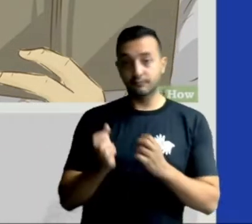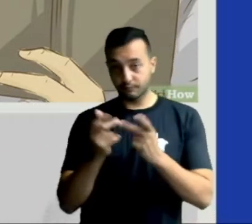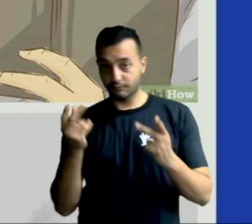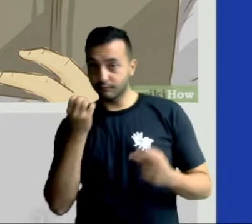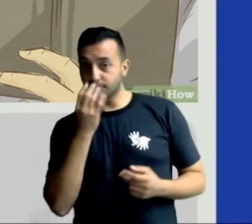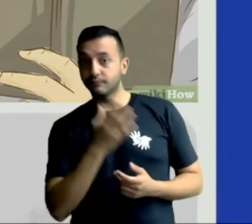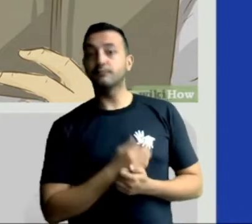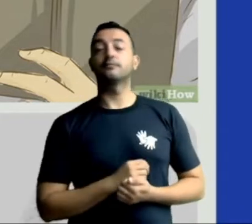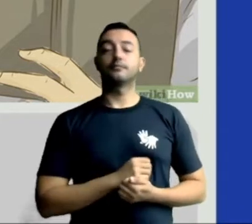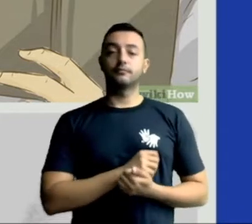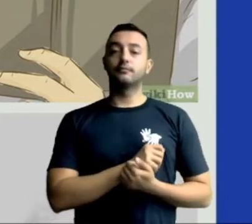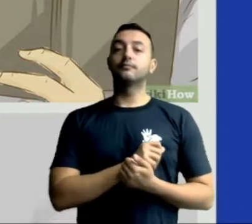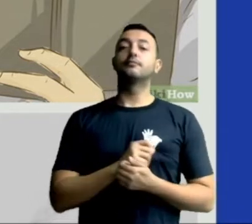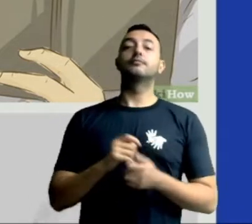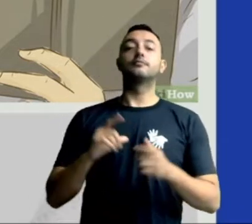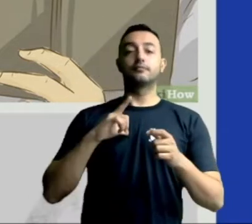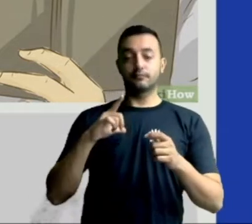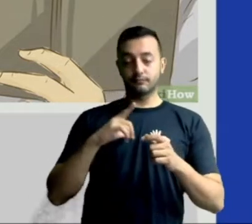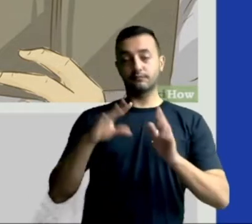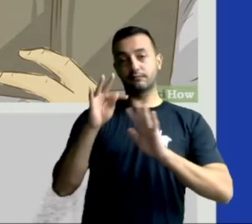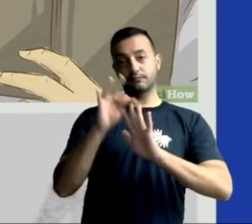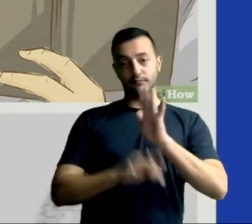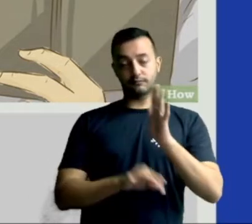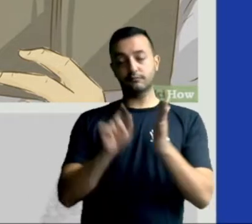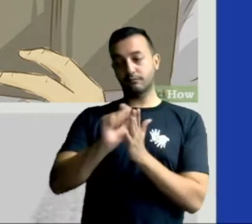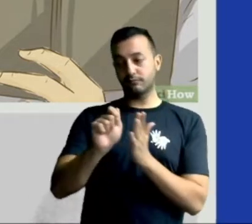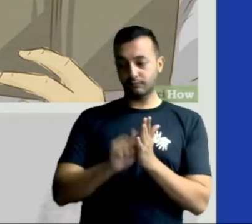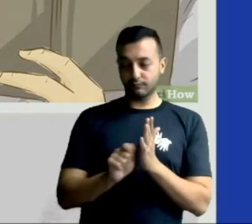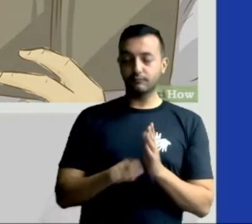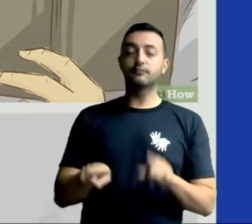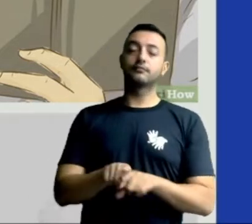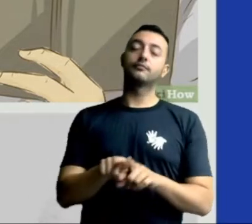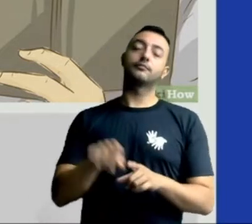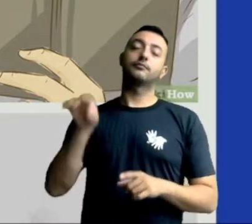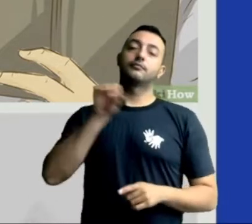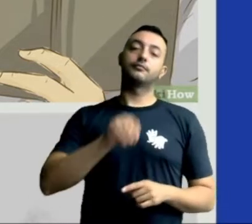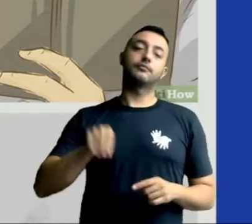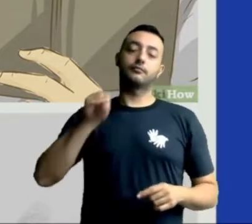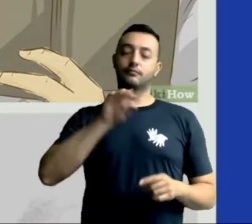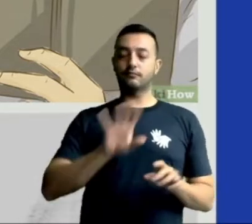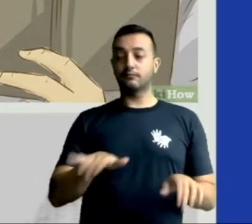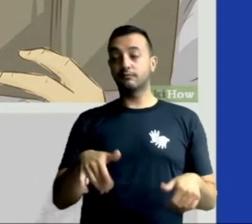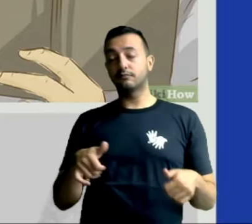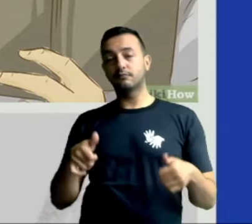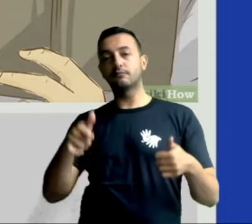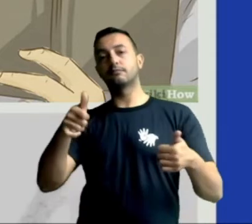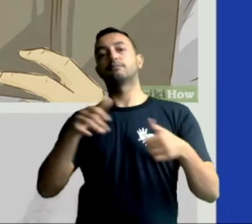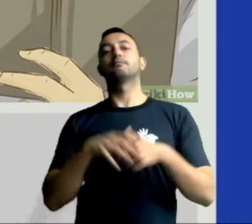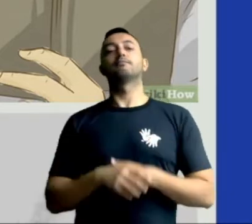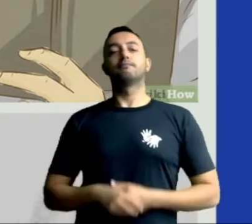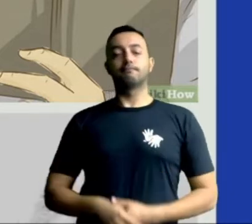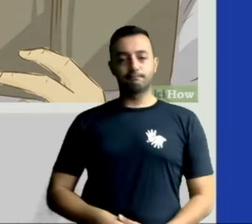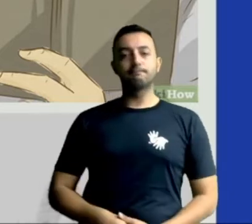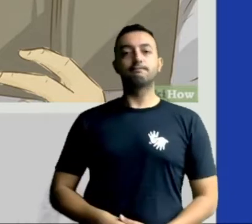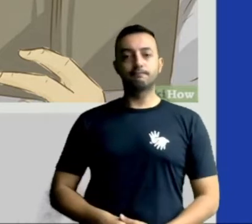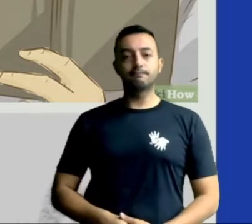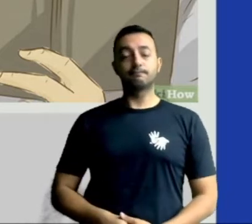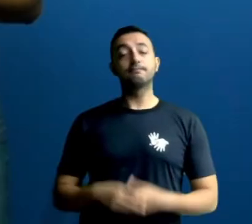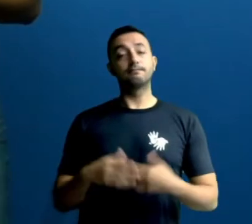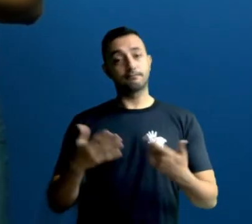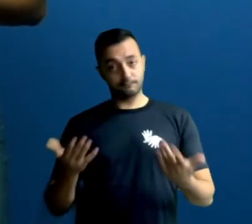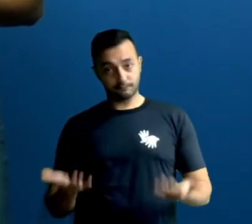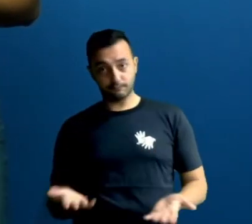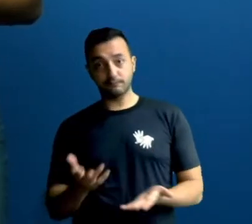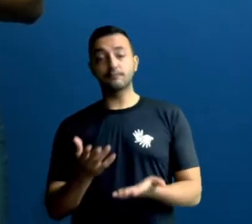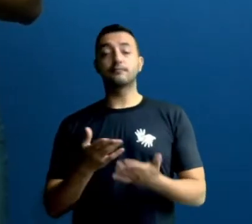boa. Quanto ao texto escrito e a produção de texto oral, eles melhoram ainda mais. Então,